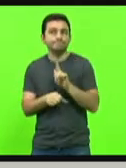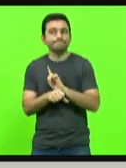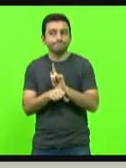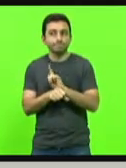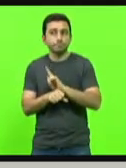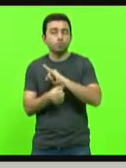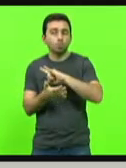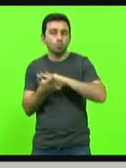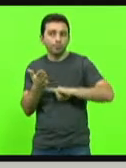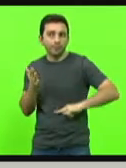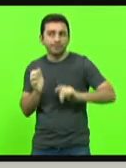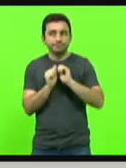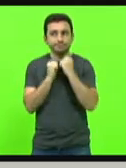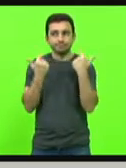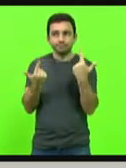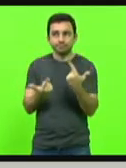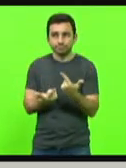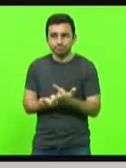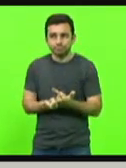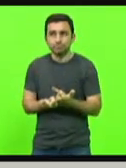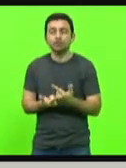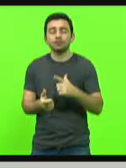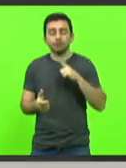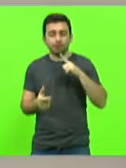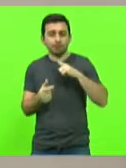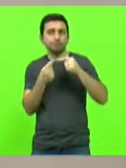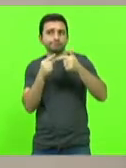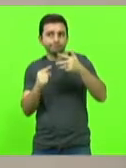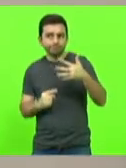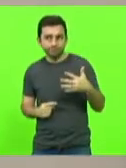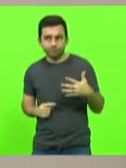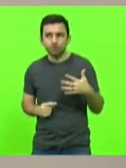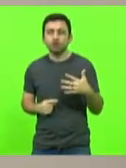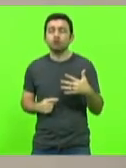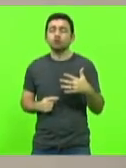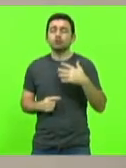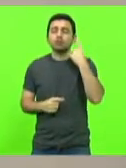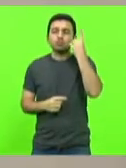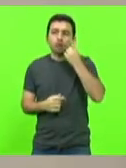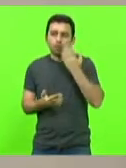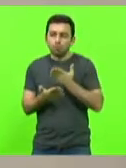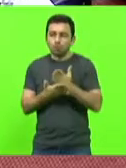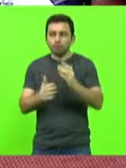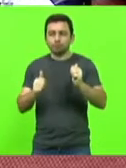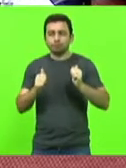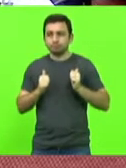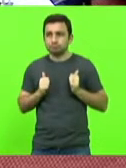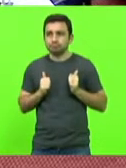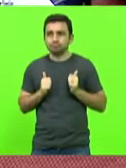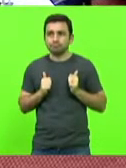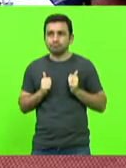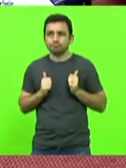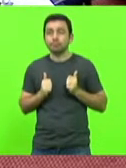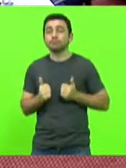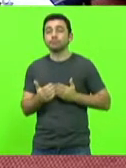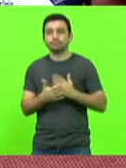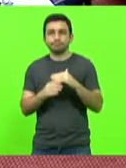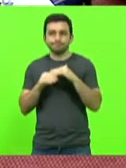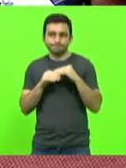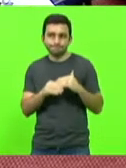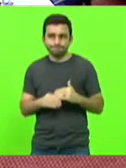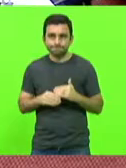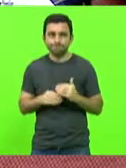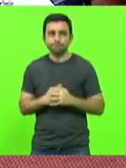Assembleia Legislativa do Estado de Santa Catarina e estabelece outras providências. Deputados que aprovam, permaneçam como se encontram. Aprovado por